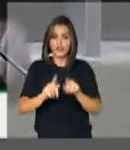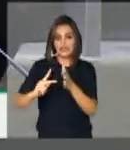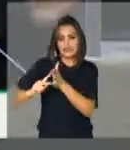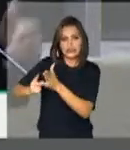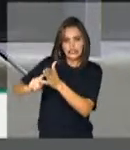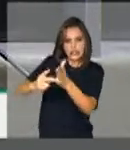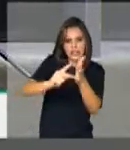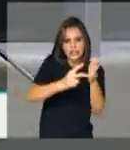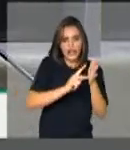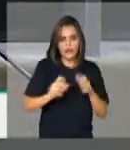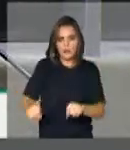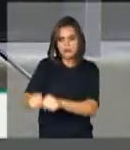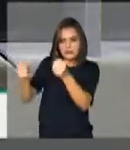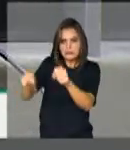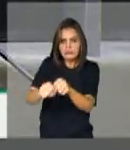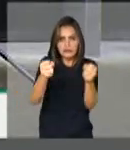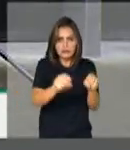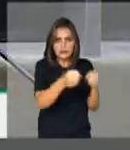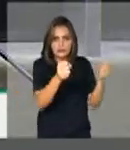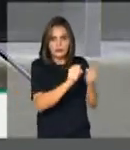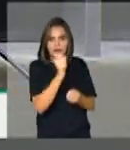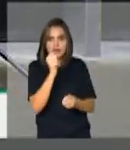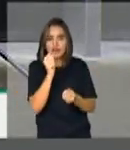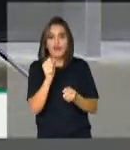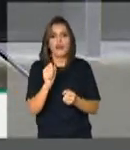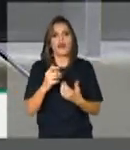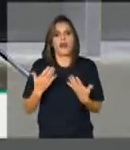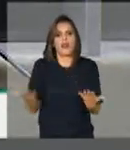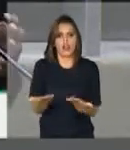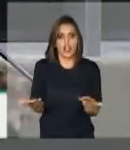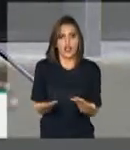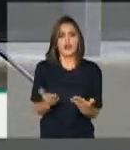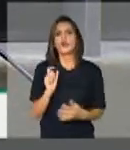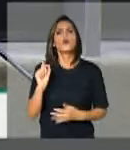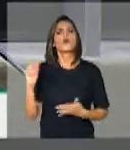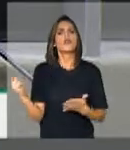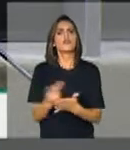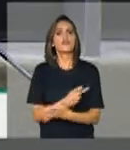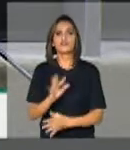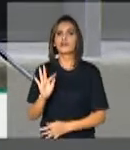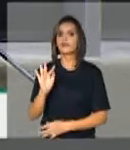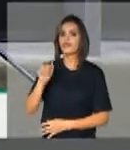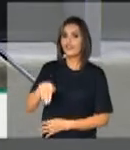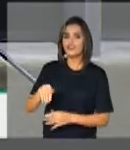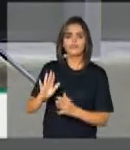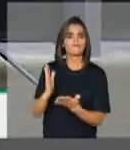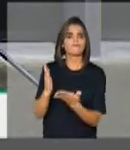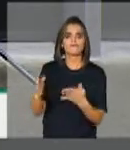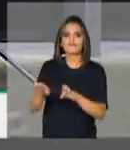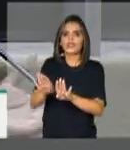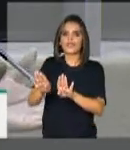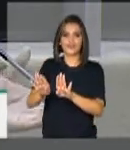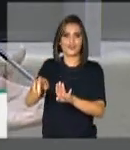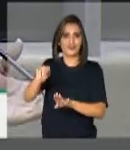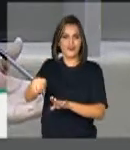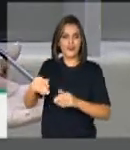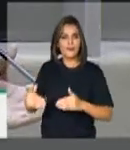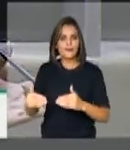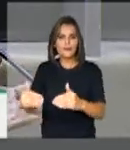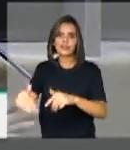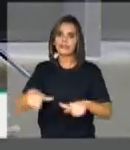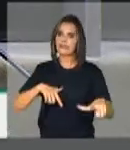sindicatos, além da queda vem um coice, porque agora, com o fim do Ministério do Trabalho,